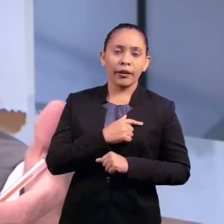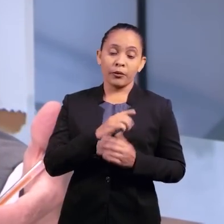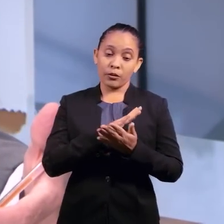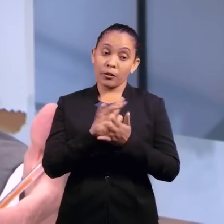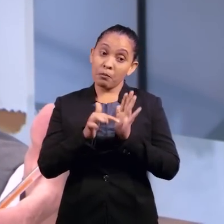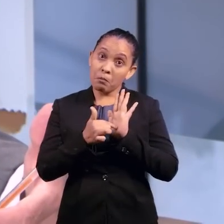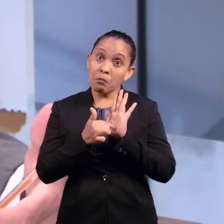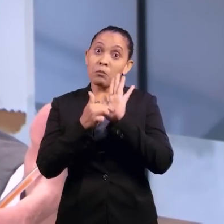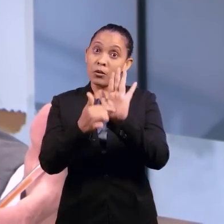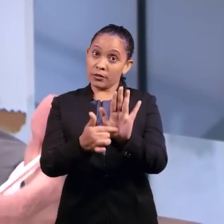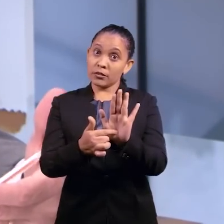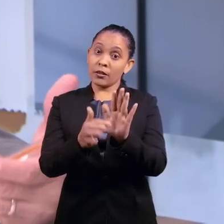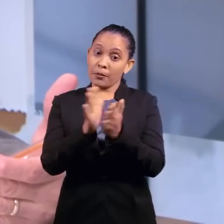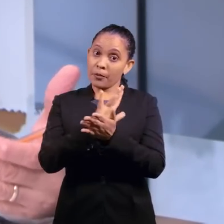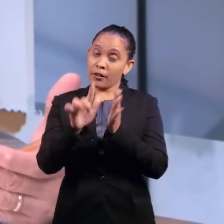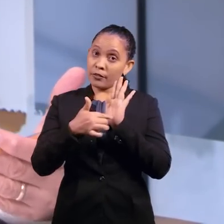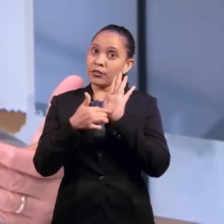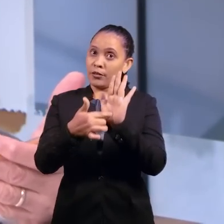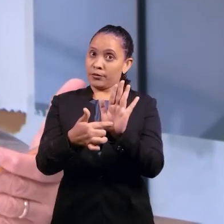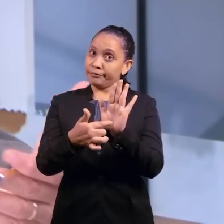diz a palavra de Deus.